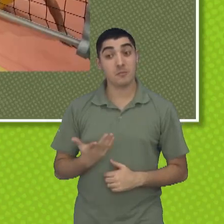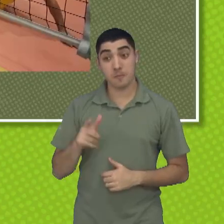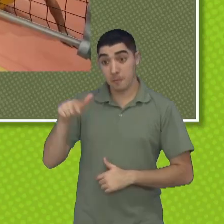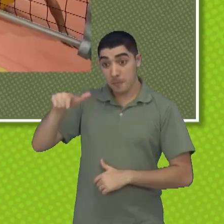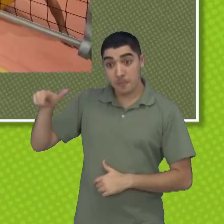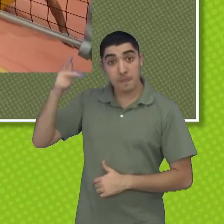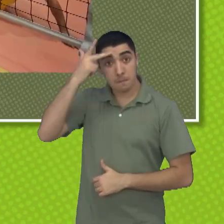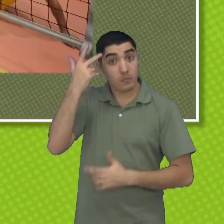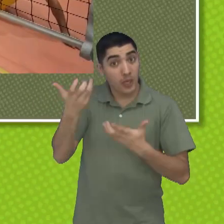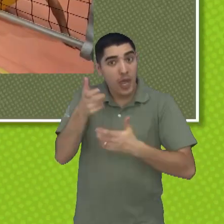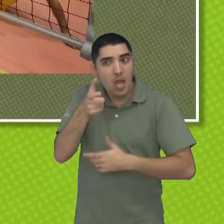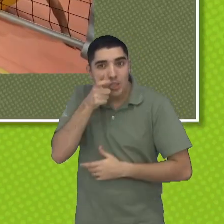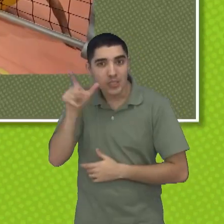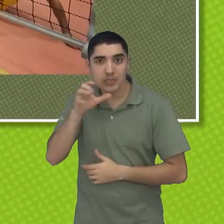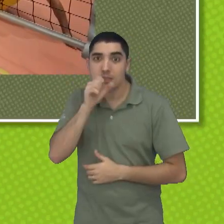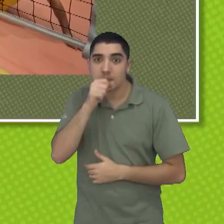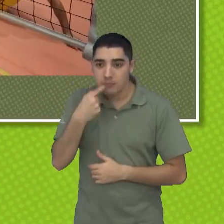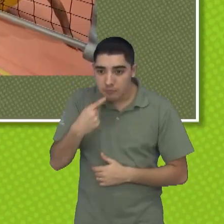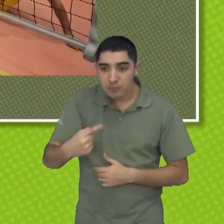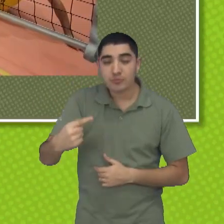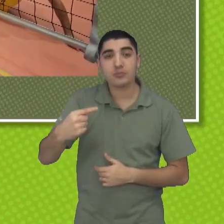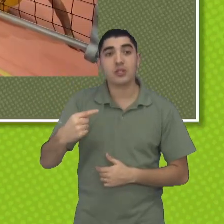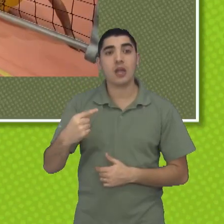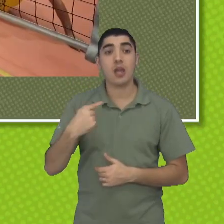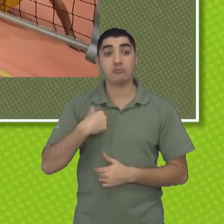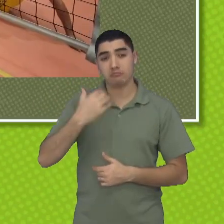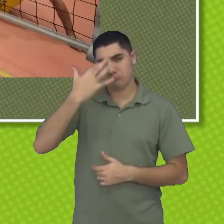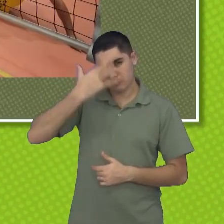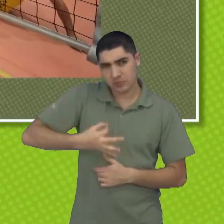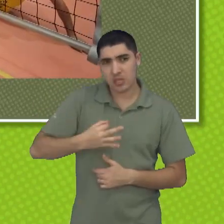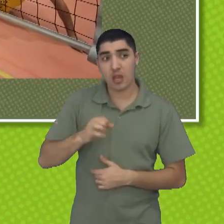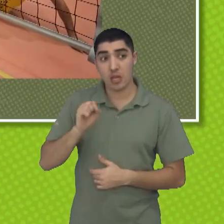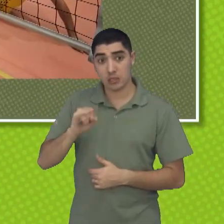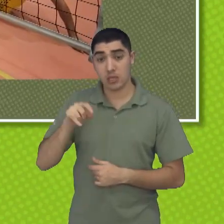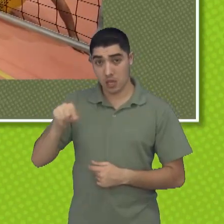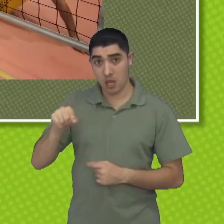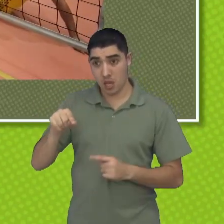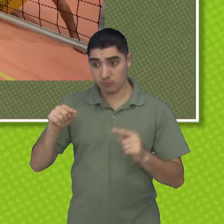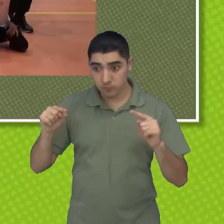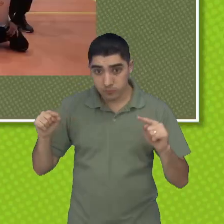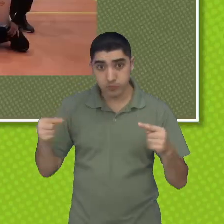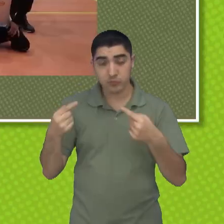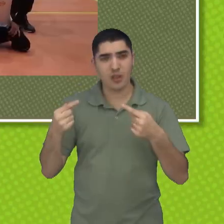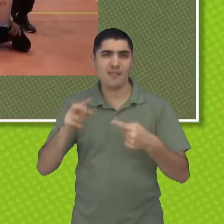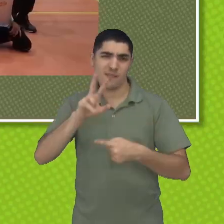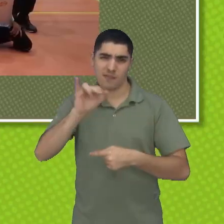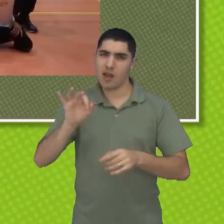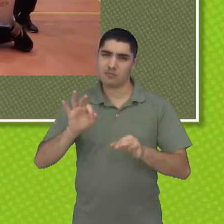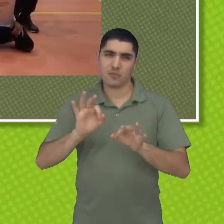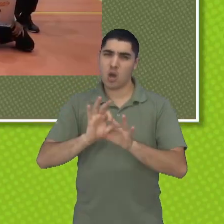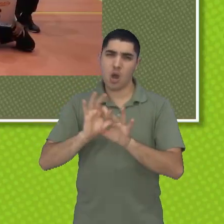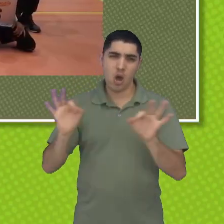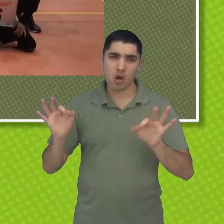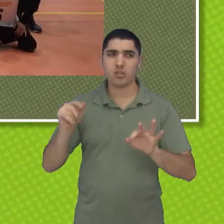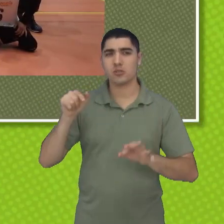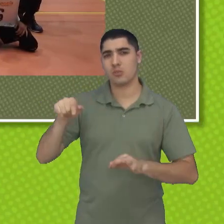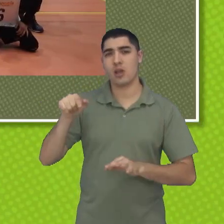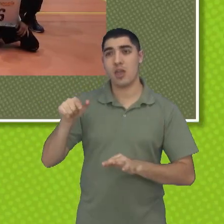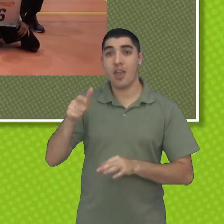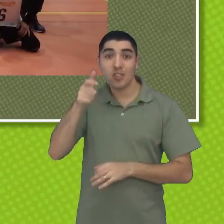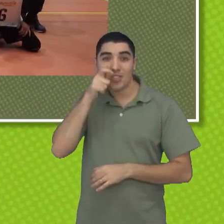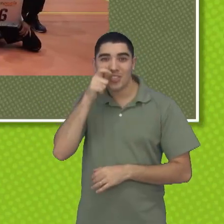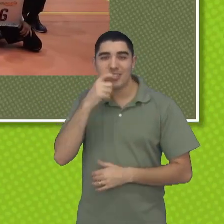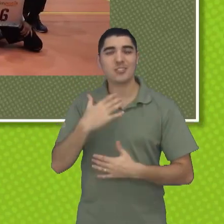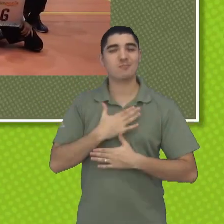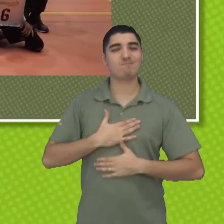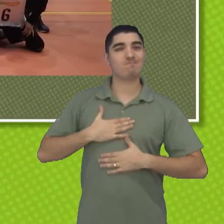prestigiar no sábado, né, tenho certeza que se aparecer lá no ginásio, vai com certeza ter uma manhã bem agradável aí, e principalmente para quem